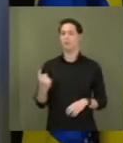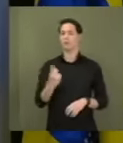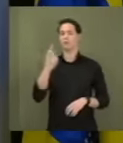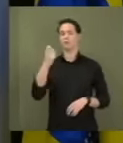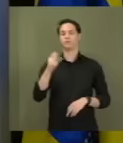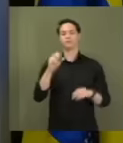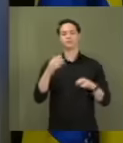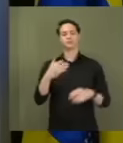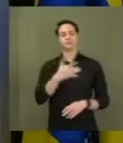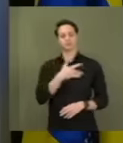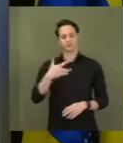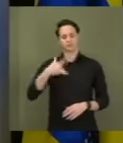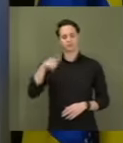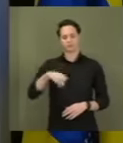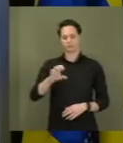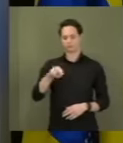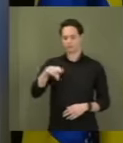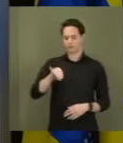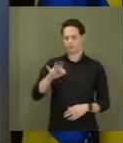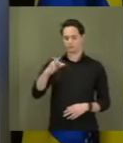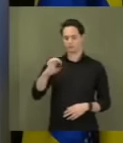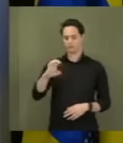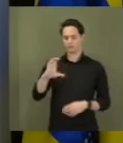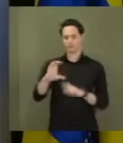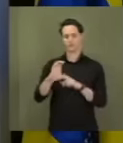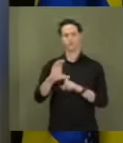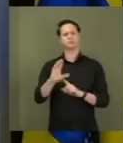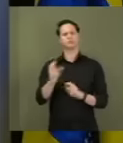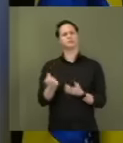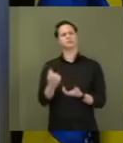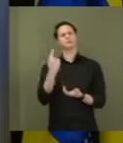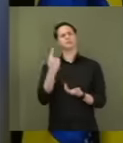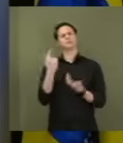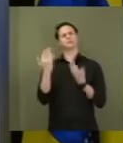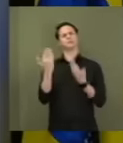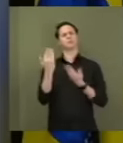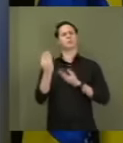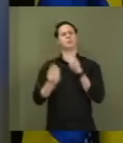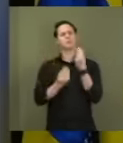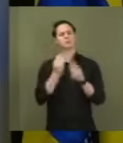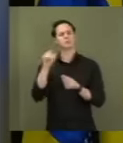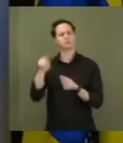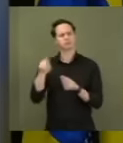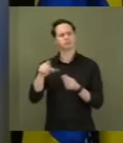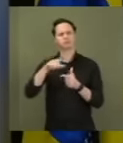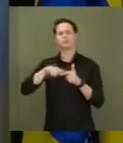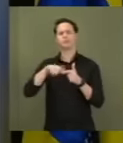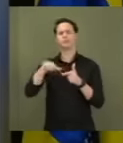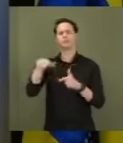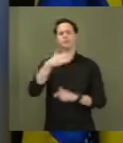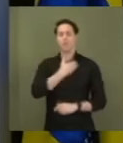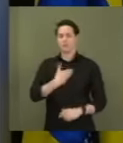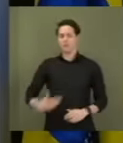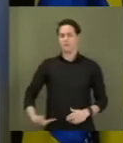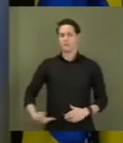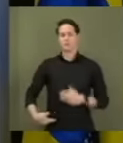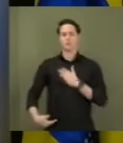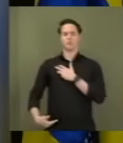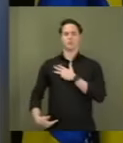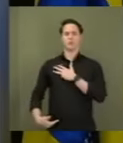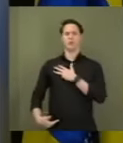do CONITEC. O que causa muita estranheza, senhor presidente, é que o governo Lula